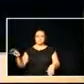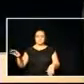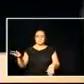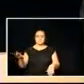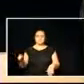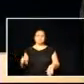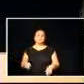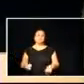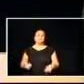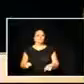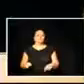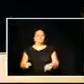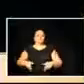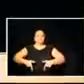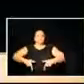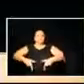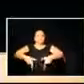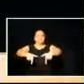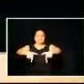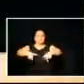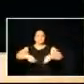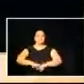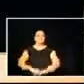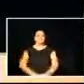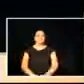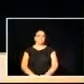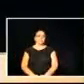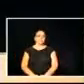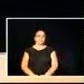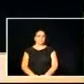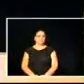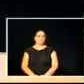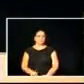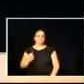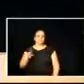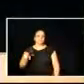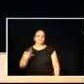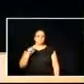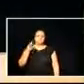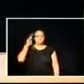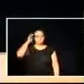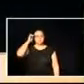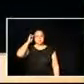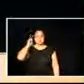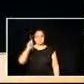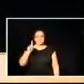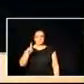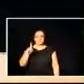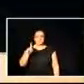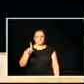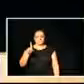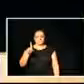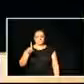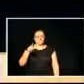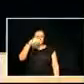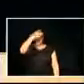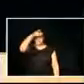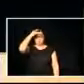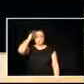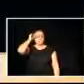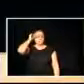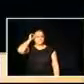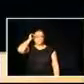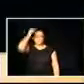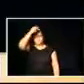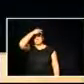senhores, que nós precisamos fazer essa reflexão. Só depende de uma pessoa, e essa pessoa não está aqui dentro dessa Câmara. Ela está lá na prefeitura, é